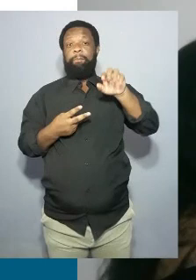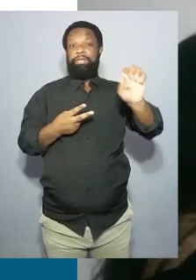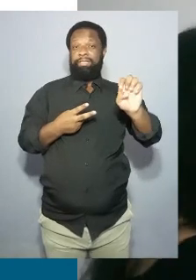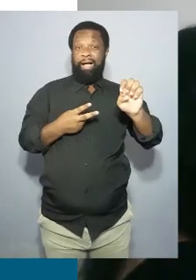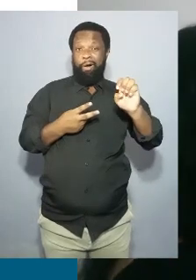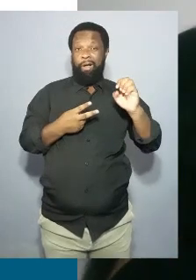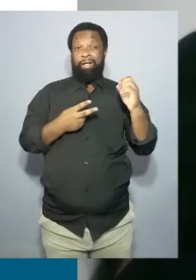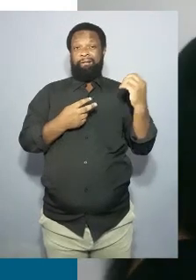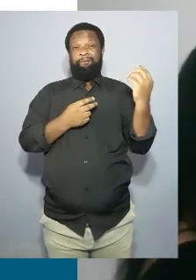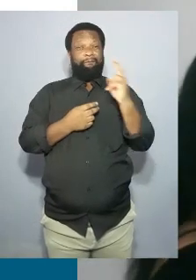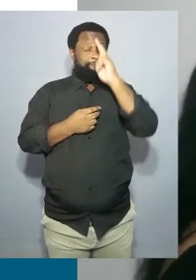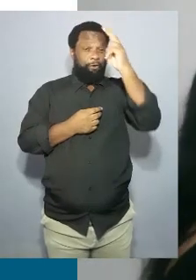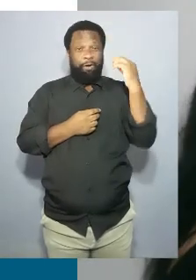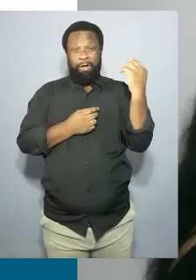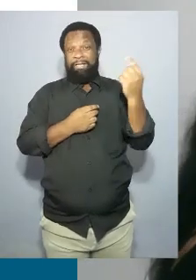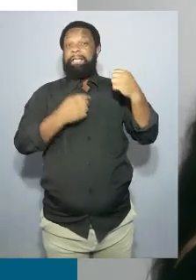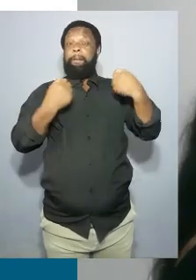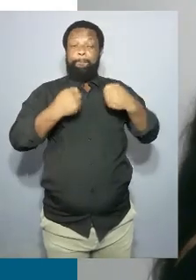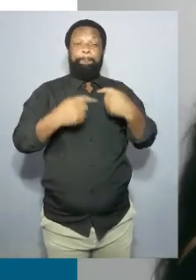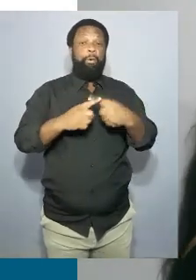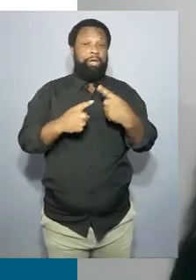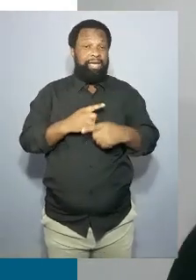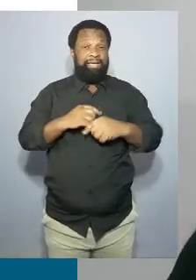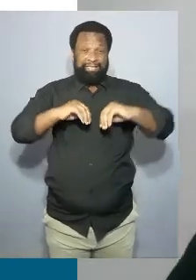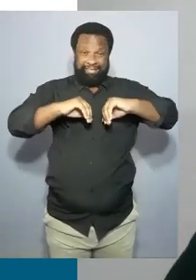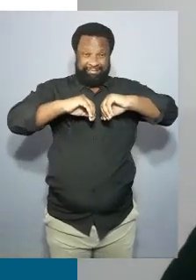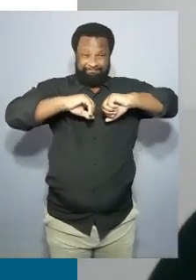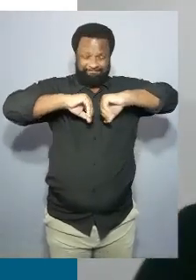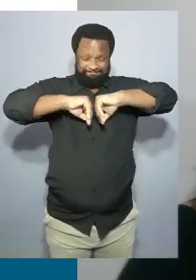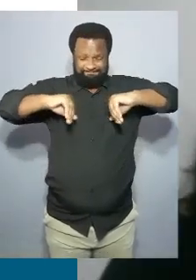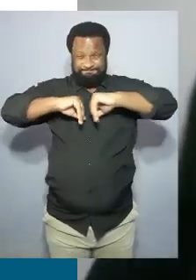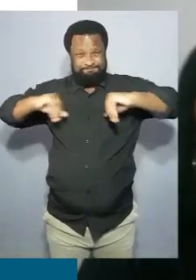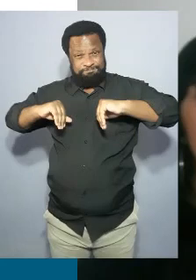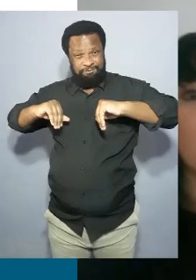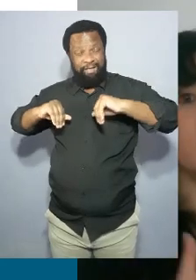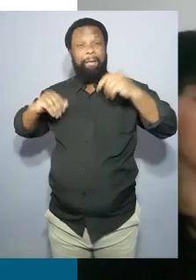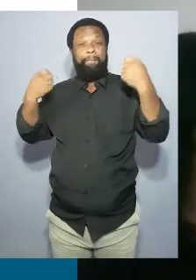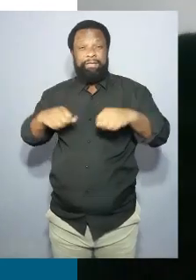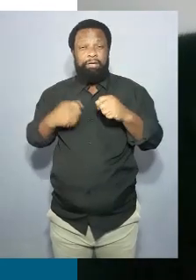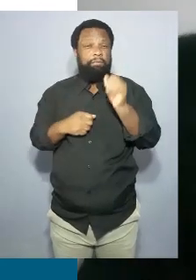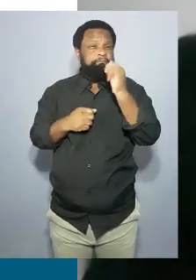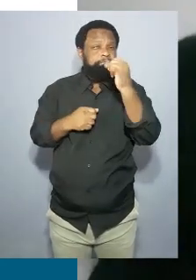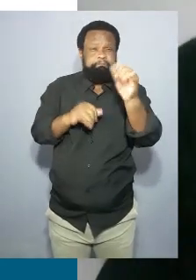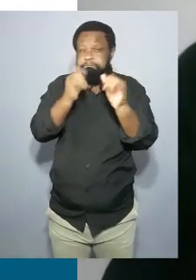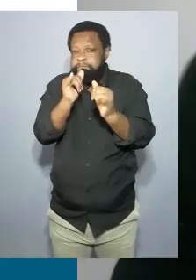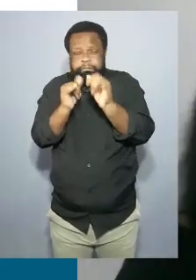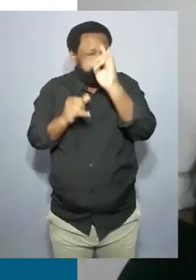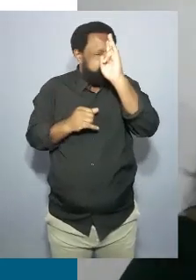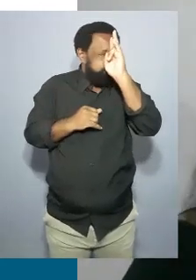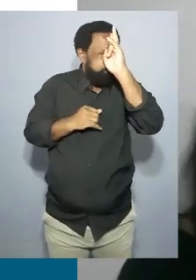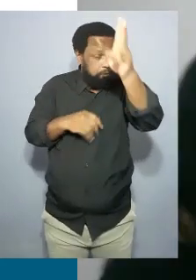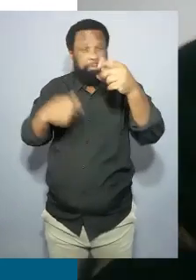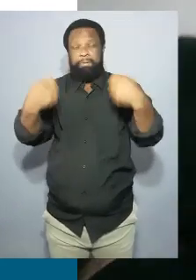justamente porque separar íons de cargas opostas, né, demanda uma quantidade muito grande de